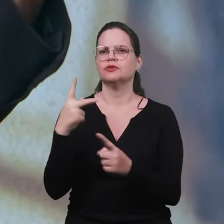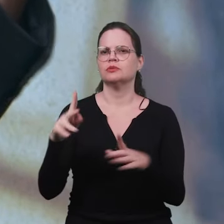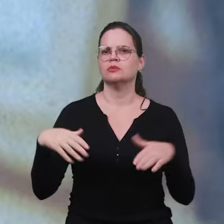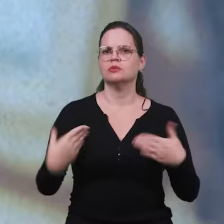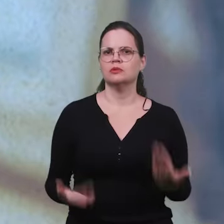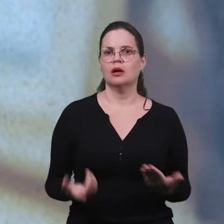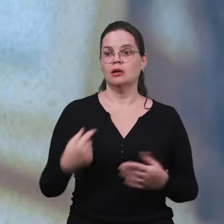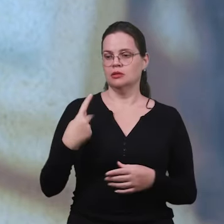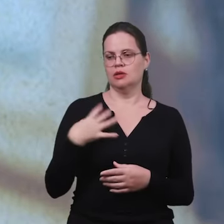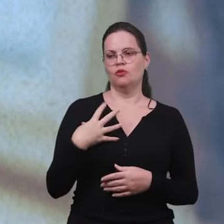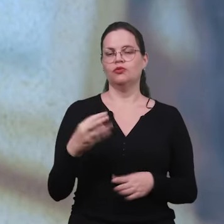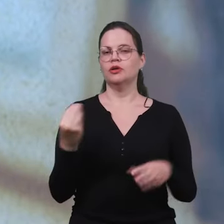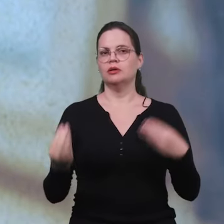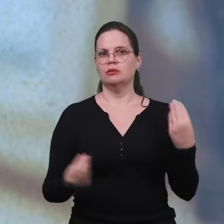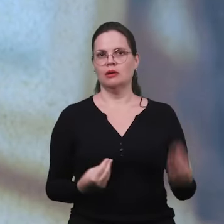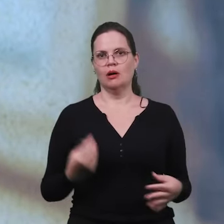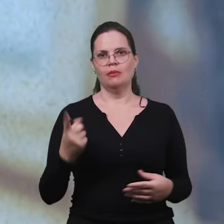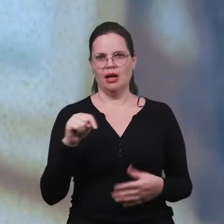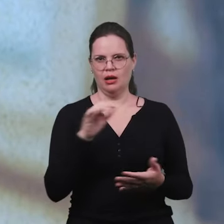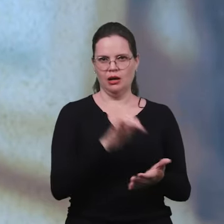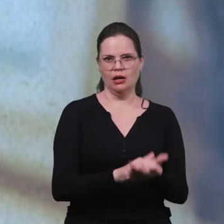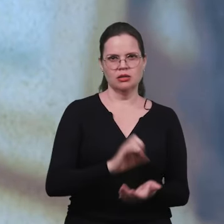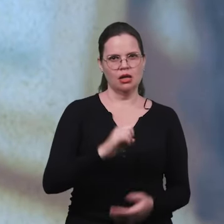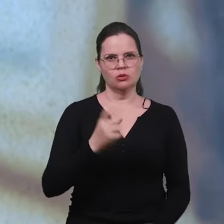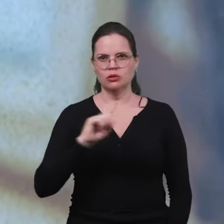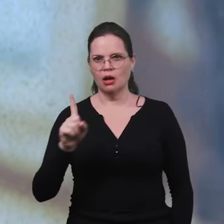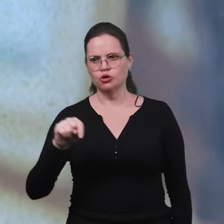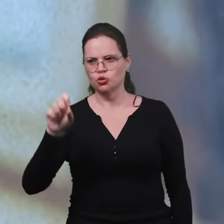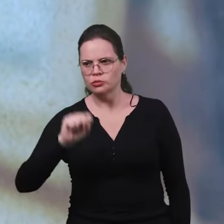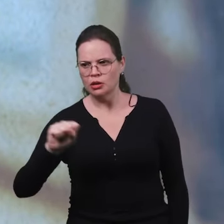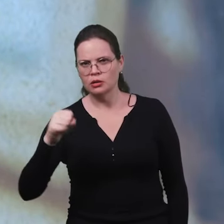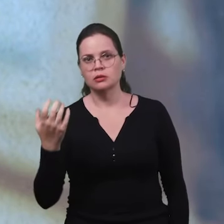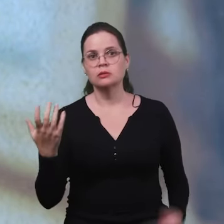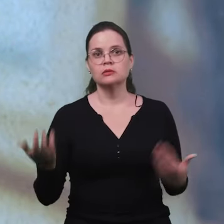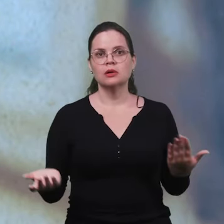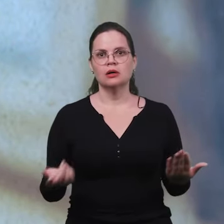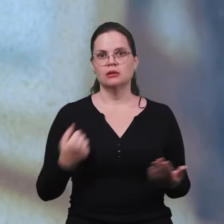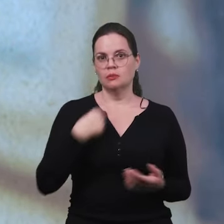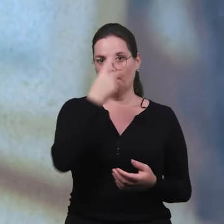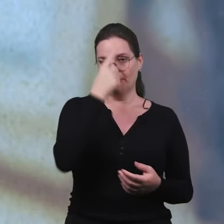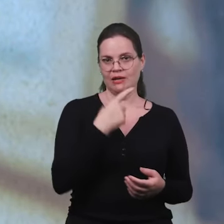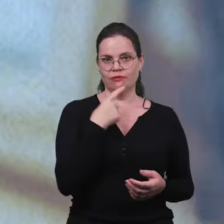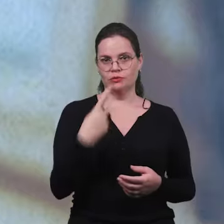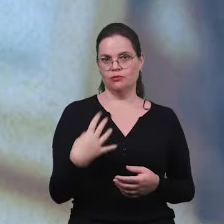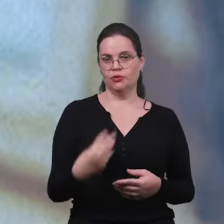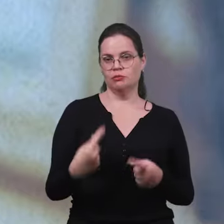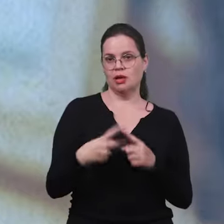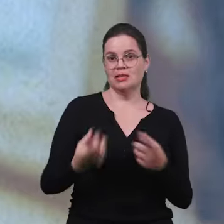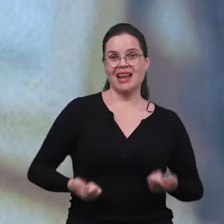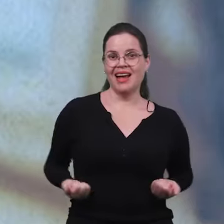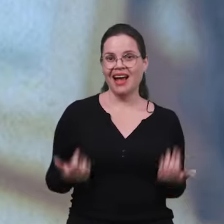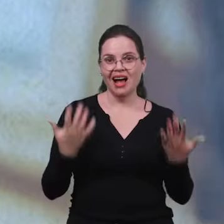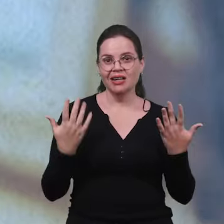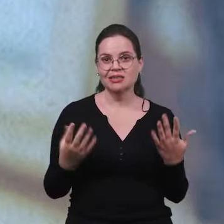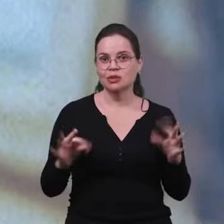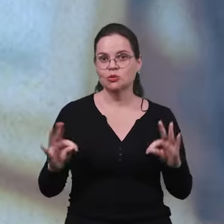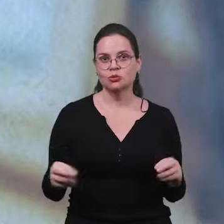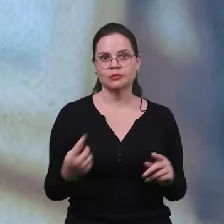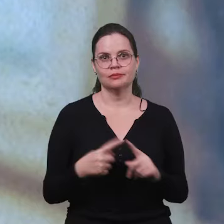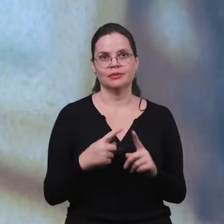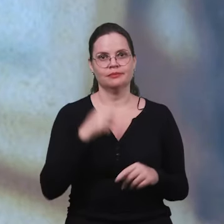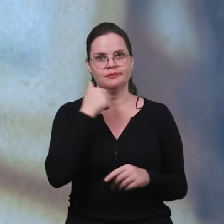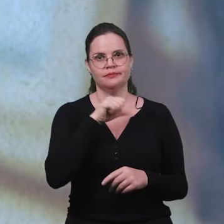né, a situação do filho também, né, casado, não é, né, qual que é até mesmo ali o perfil daquele filho, porque, né, como eu falei aqui, às vezes